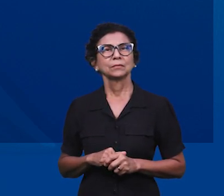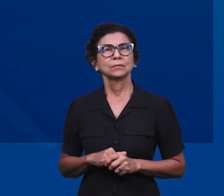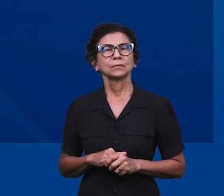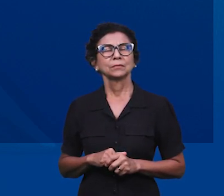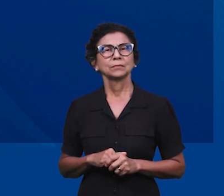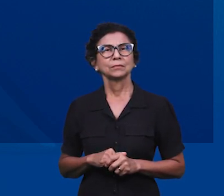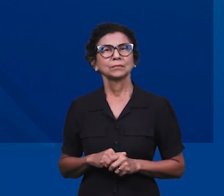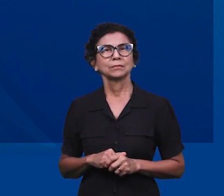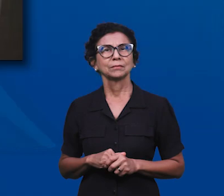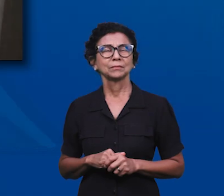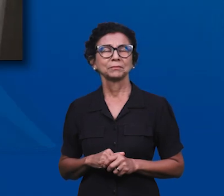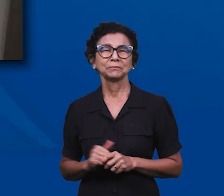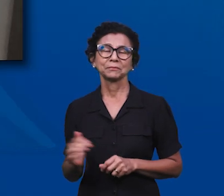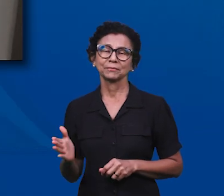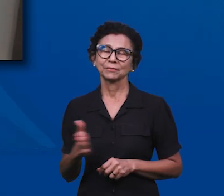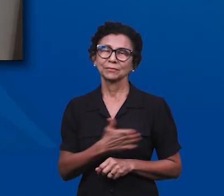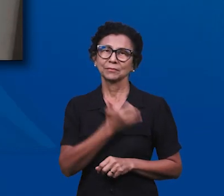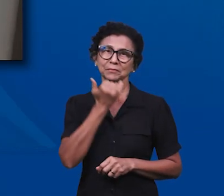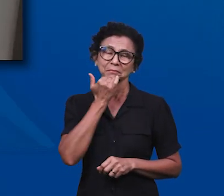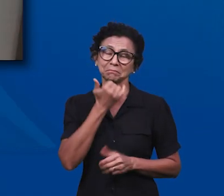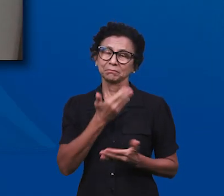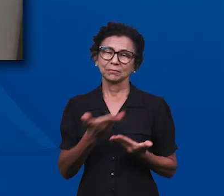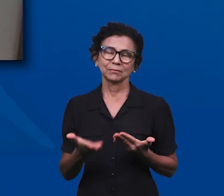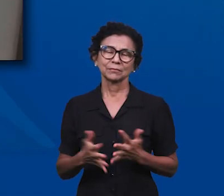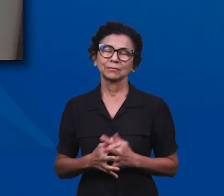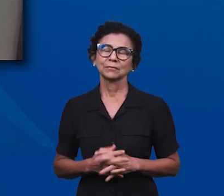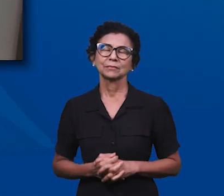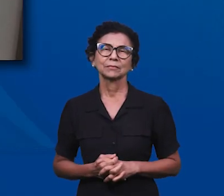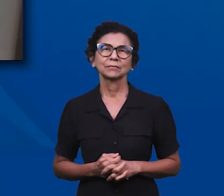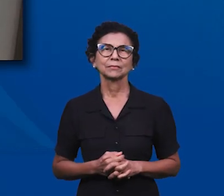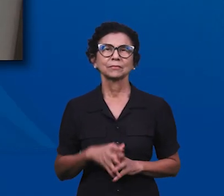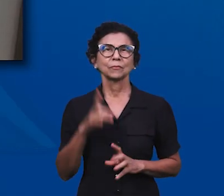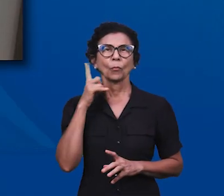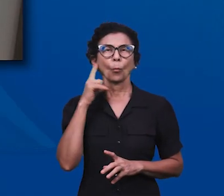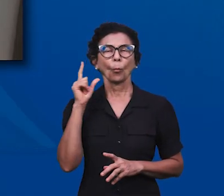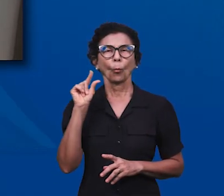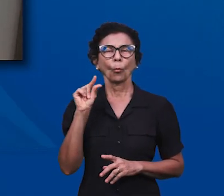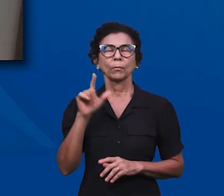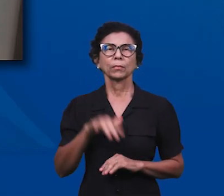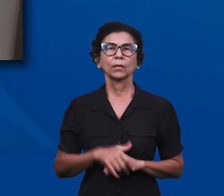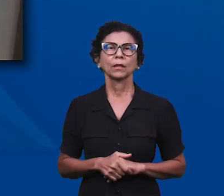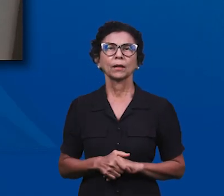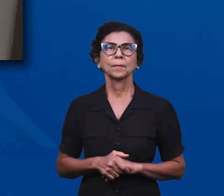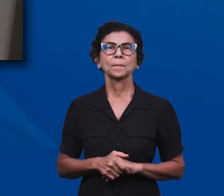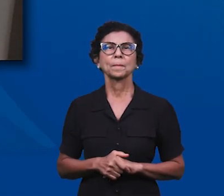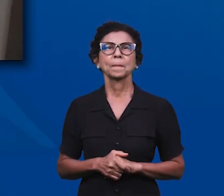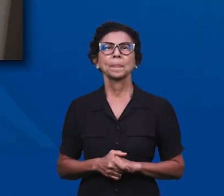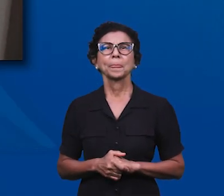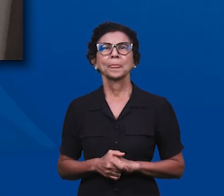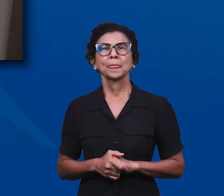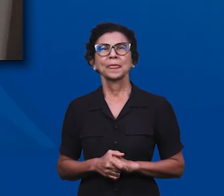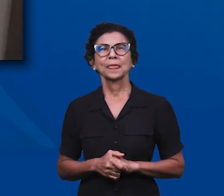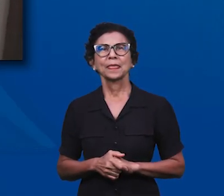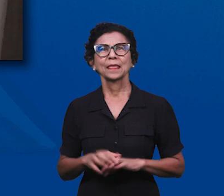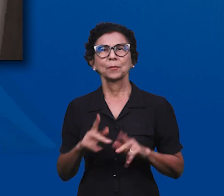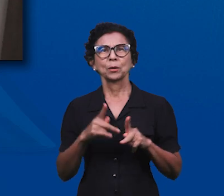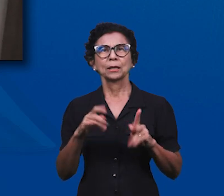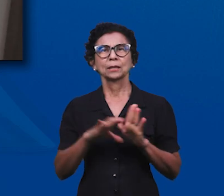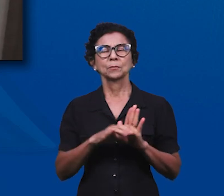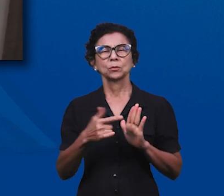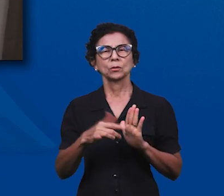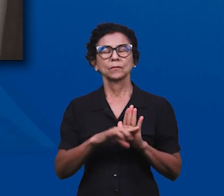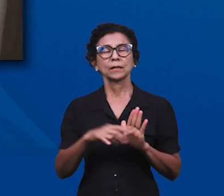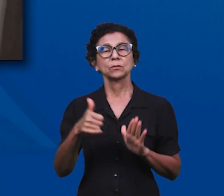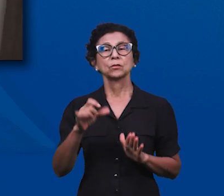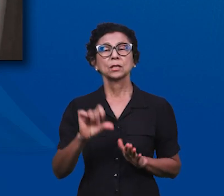Jesus, amém. Carol, ao ler o livro de Apocalipse, capítulo 2, verso 19, o